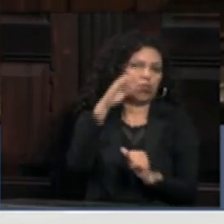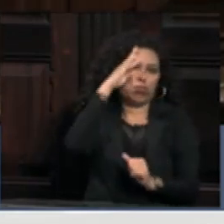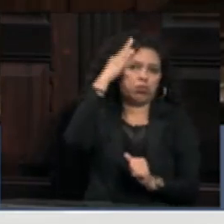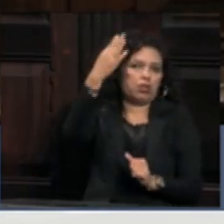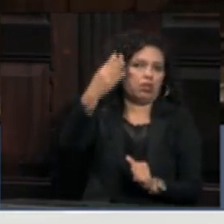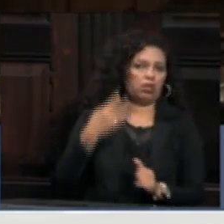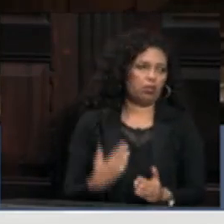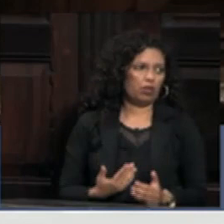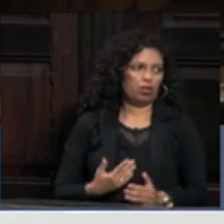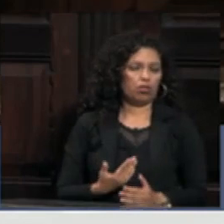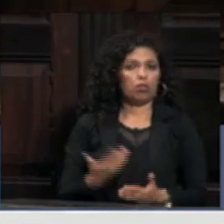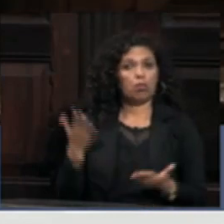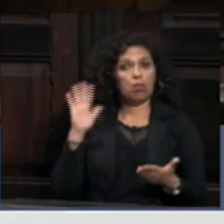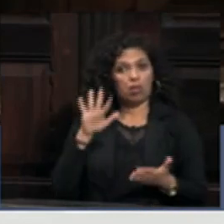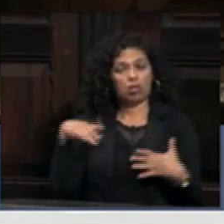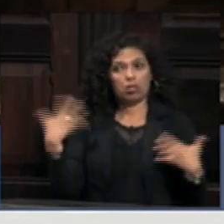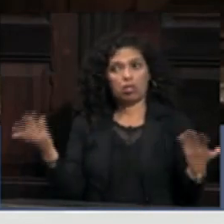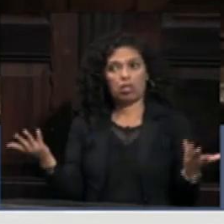Mas agora,